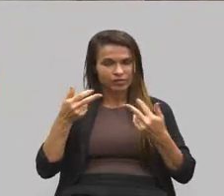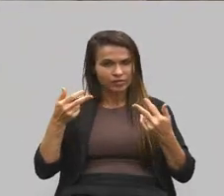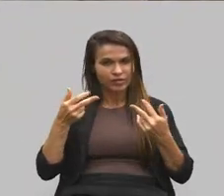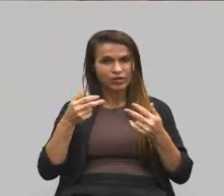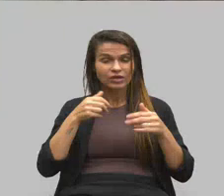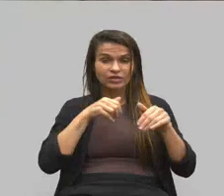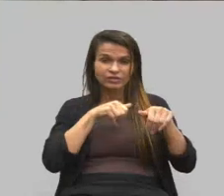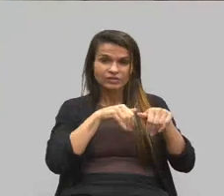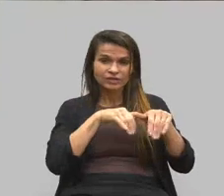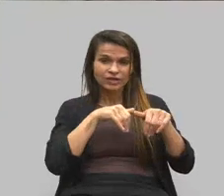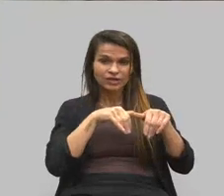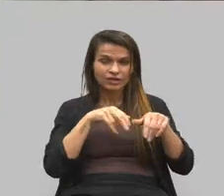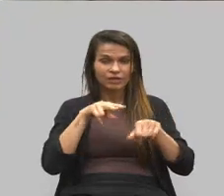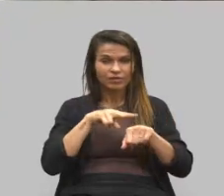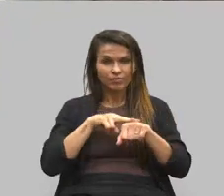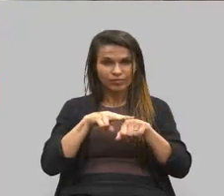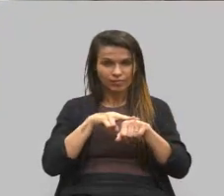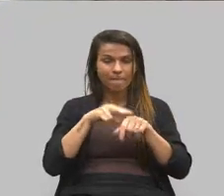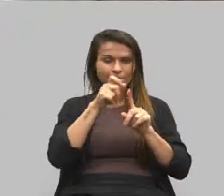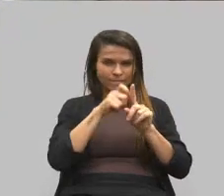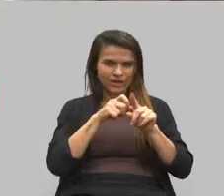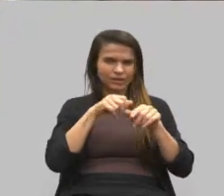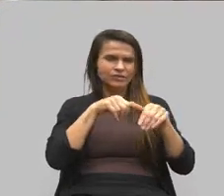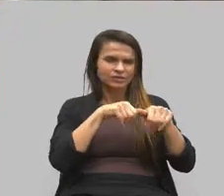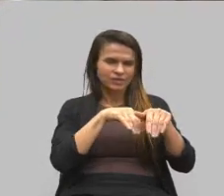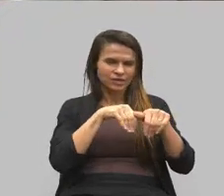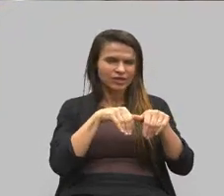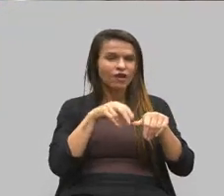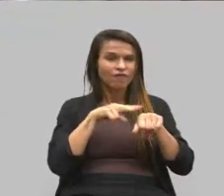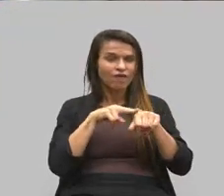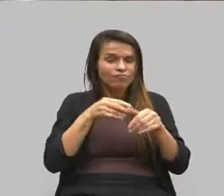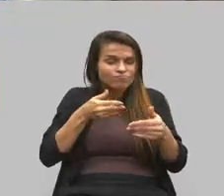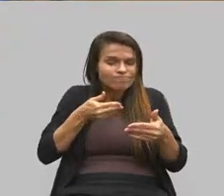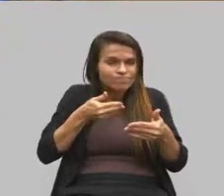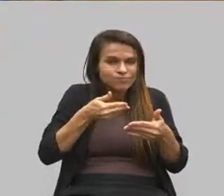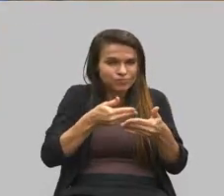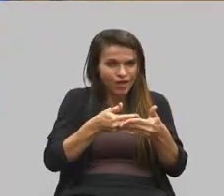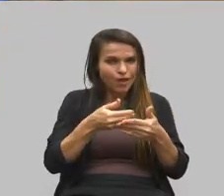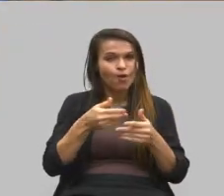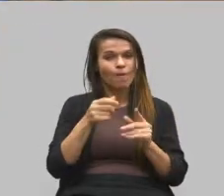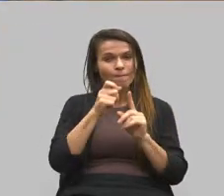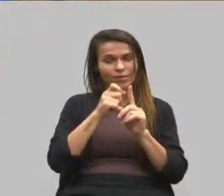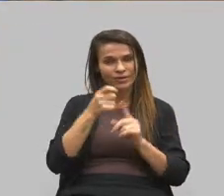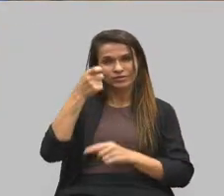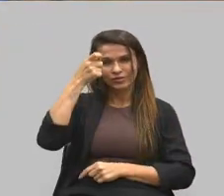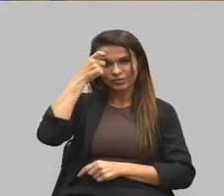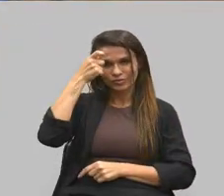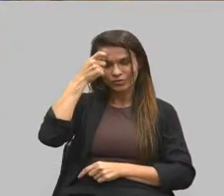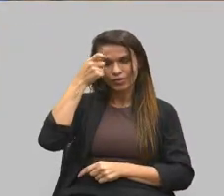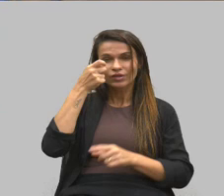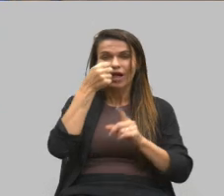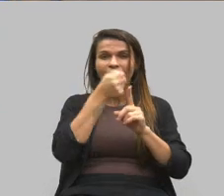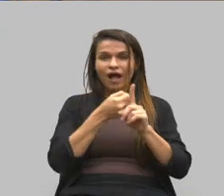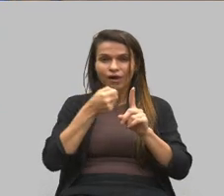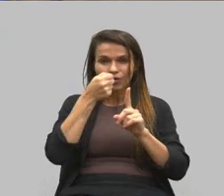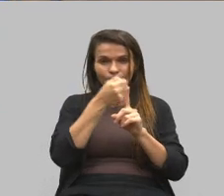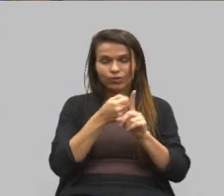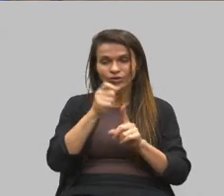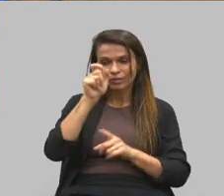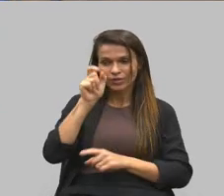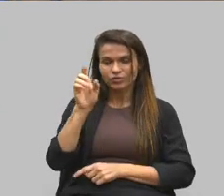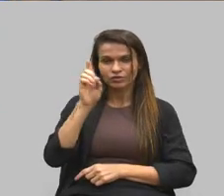verde tá batendo na nossa porta que é o mês de conscientização da luta da pessoa com deficiência